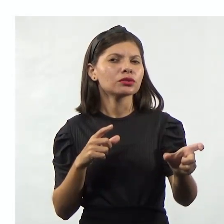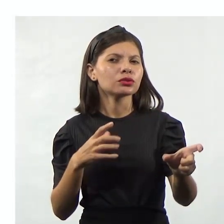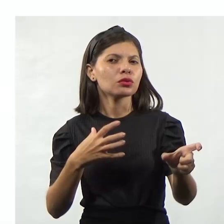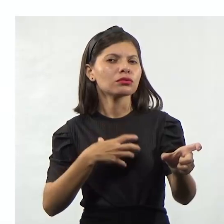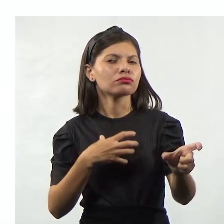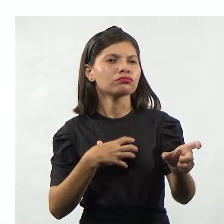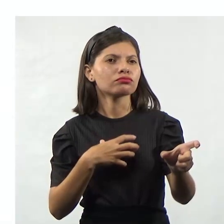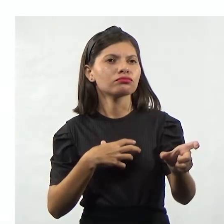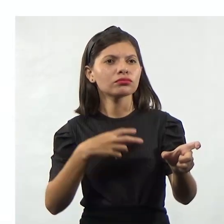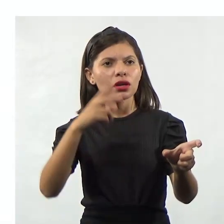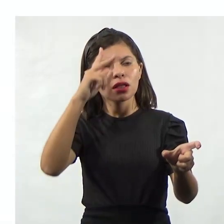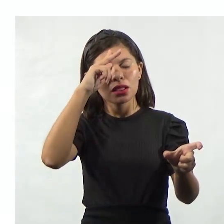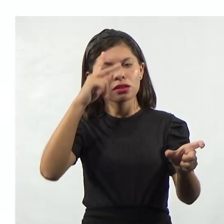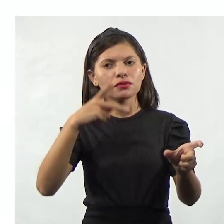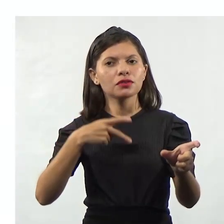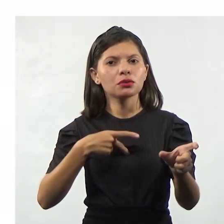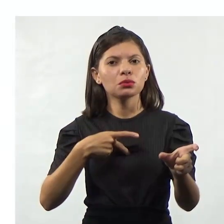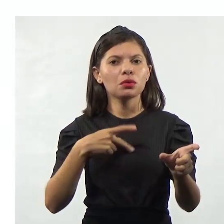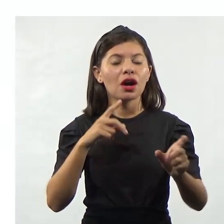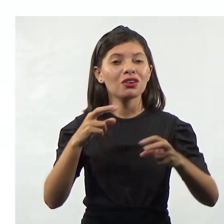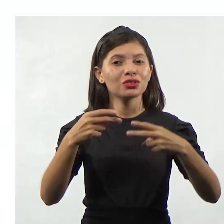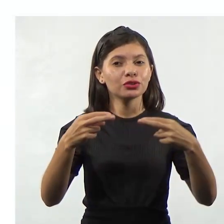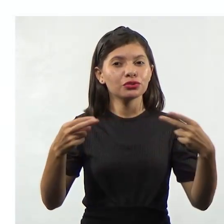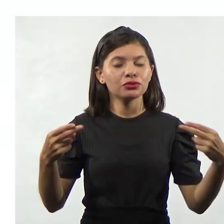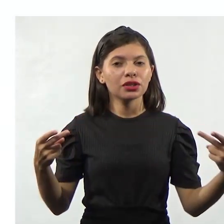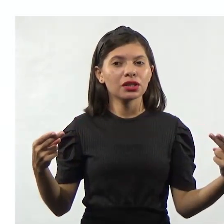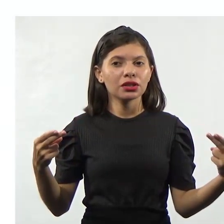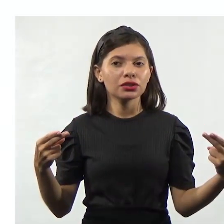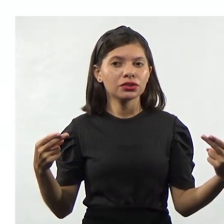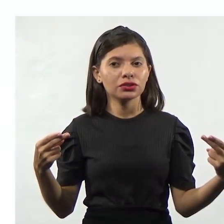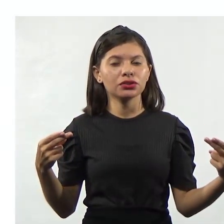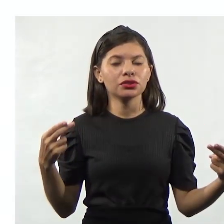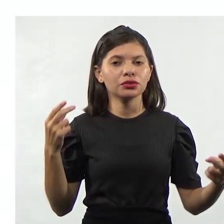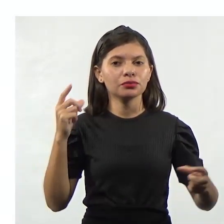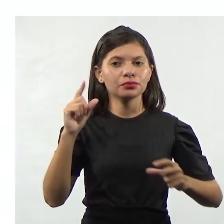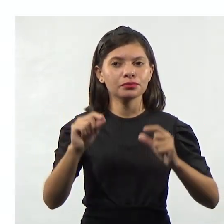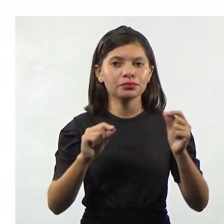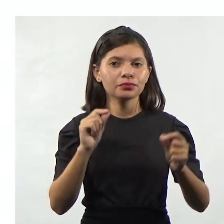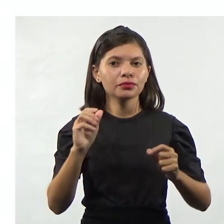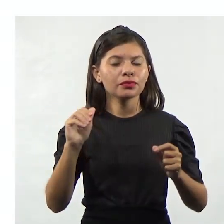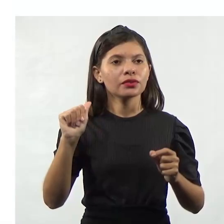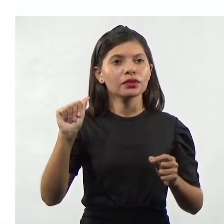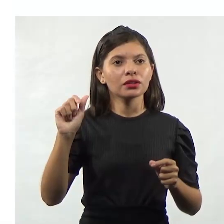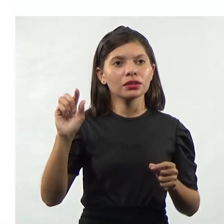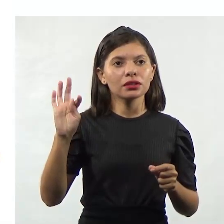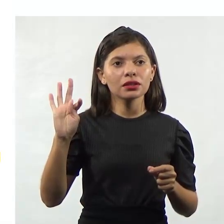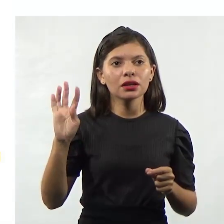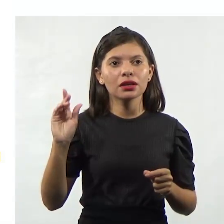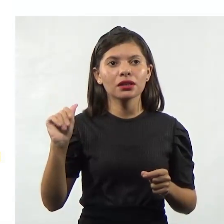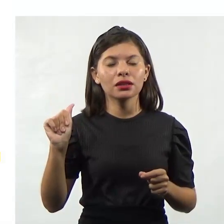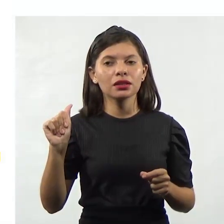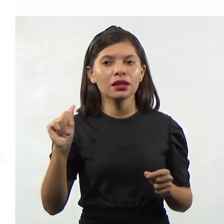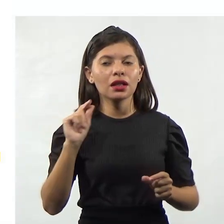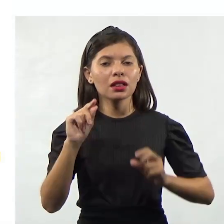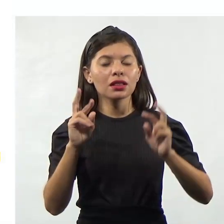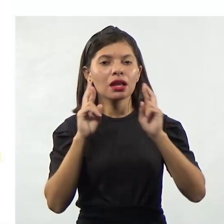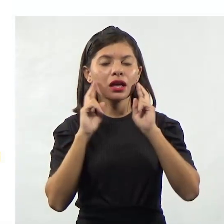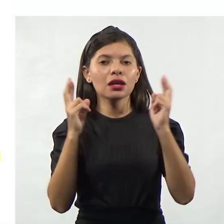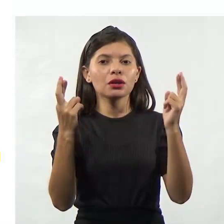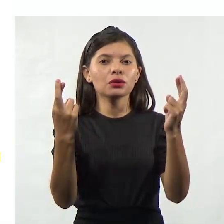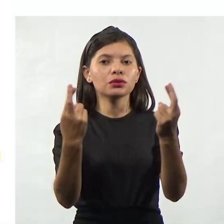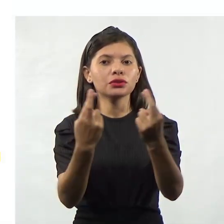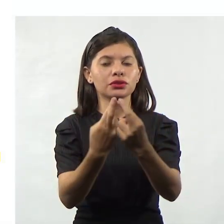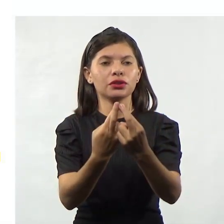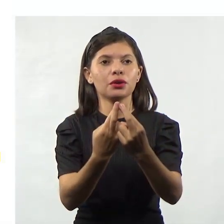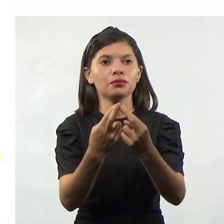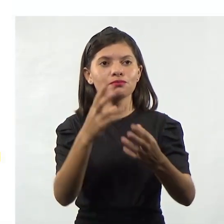membro que expressar posição individual, divergente, fundamentada e registrada em ata lavrada na